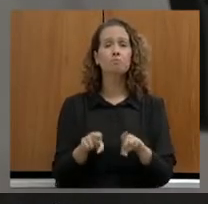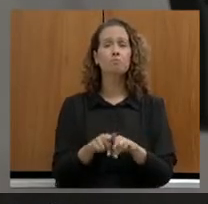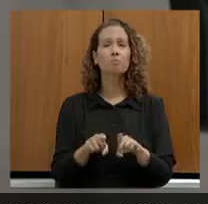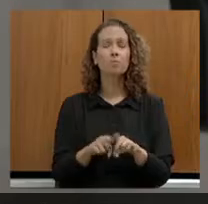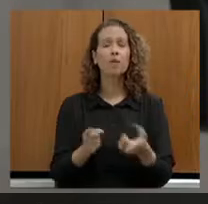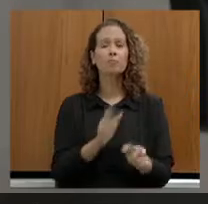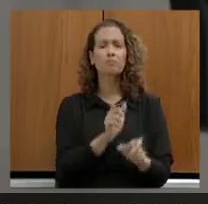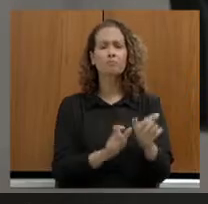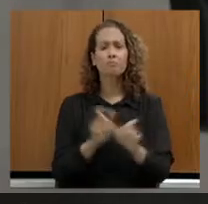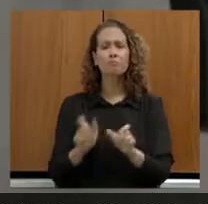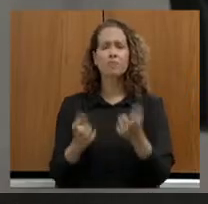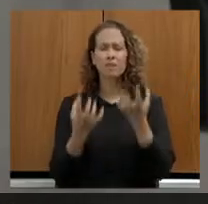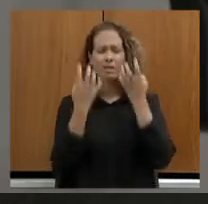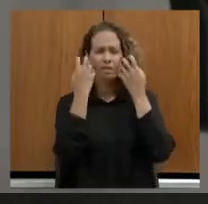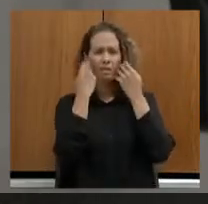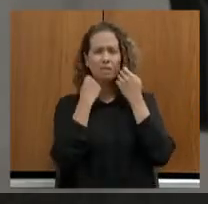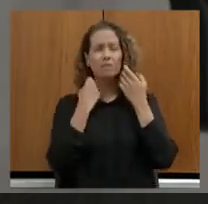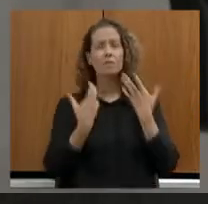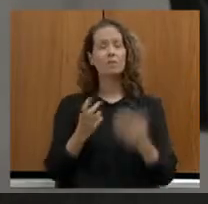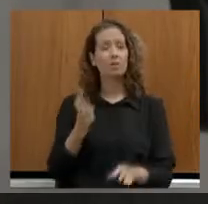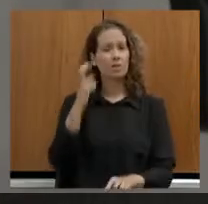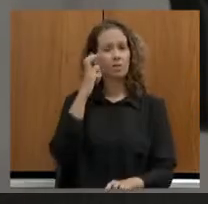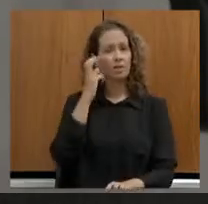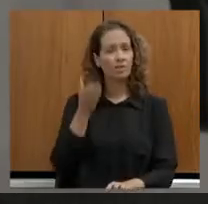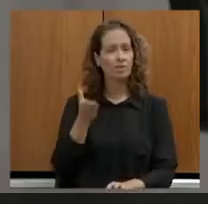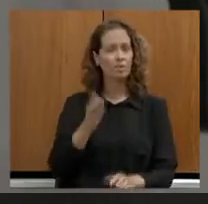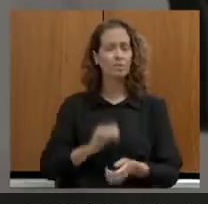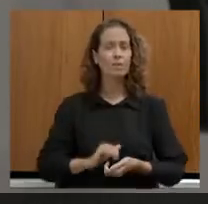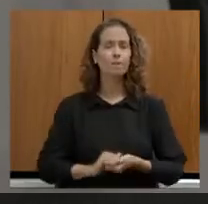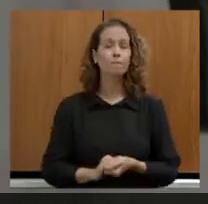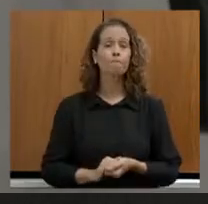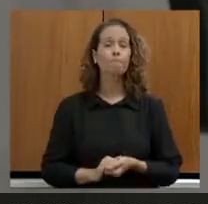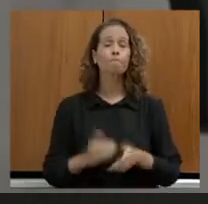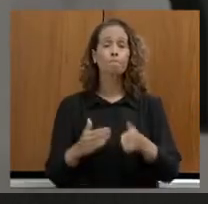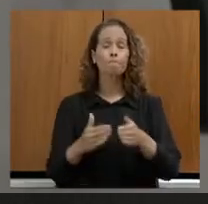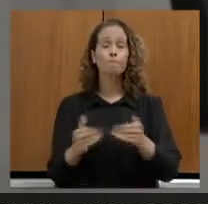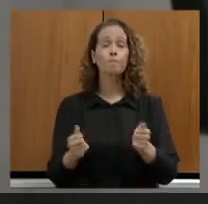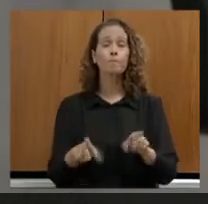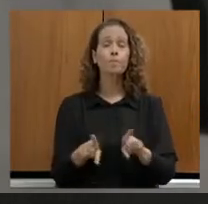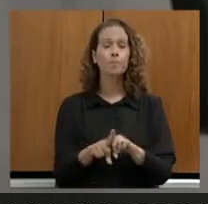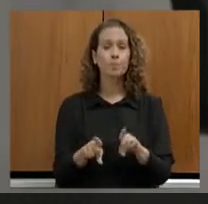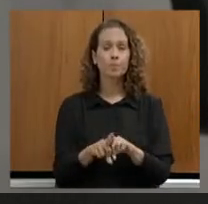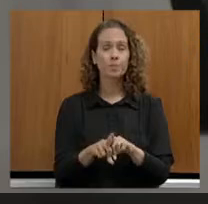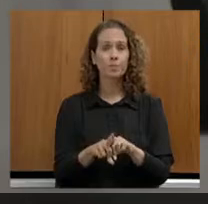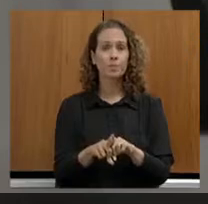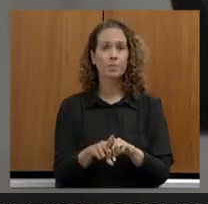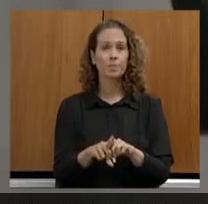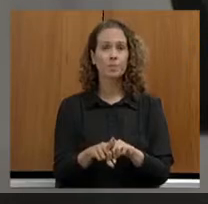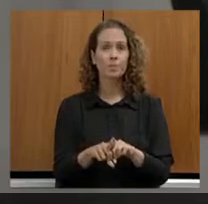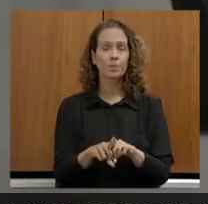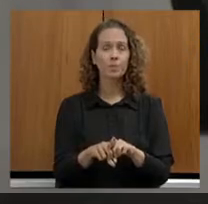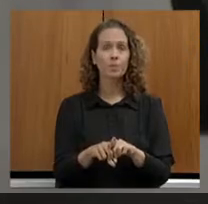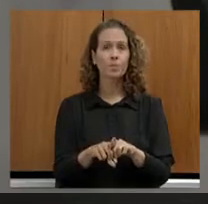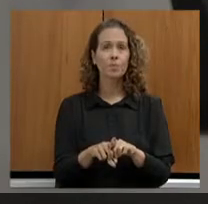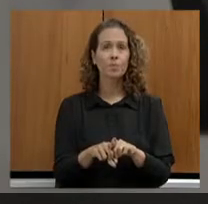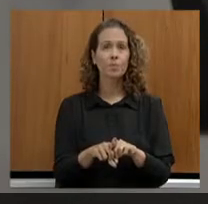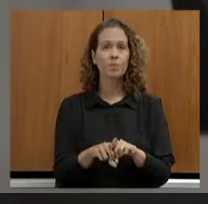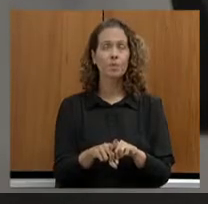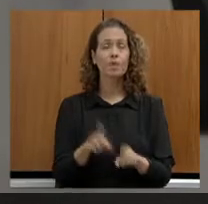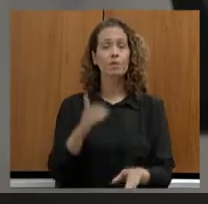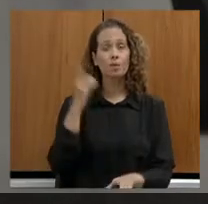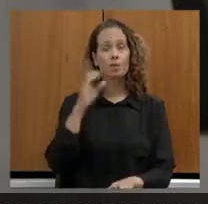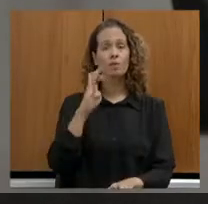constrangimento de traços e manifestações da cultura afro-brasileira e que alimente comissão um dos autores